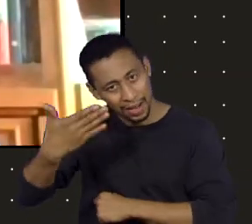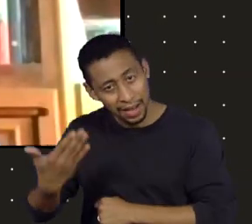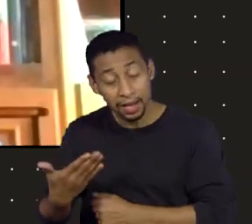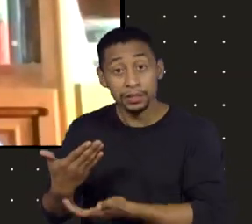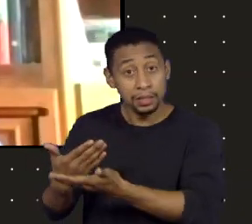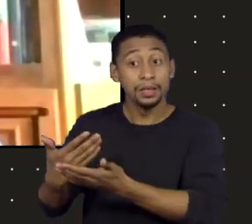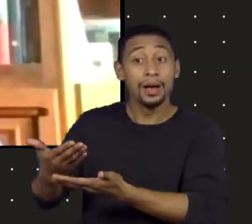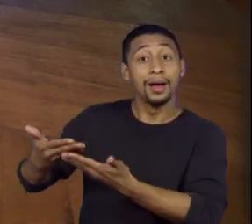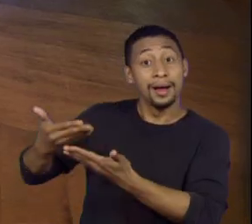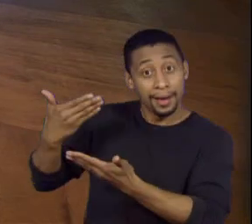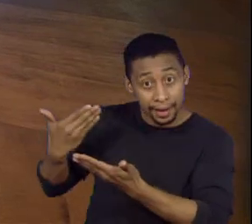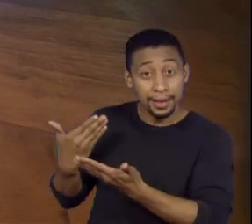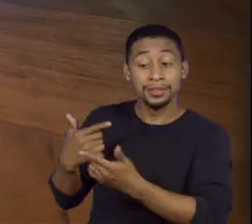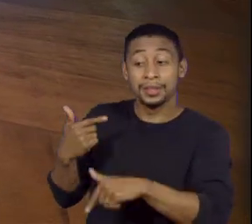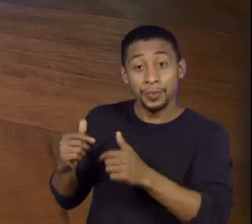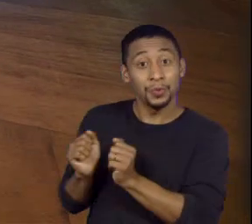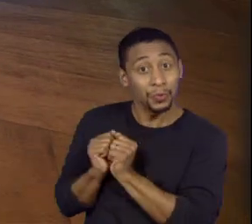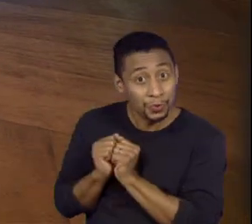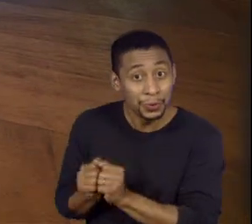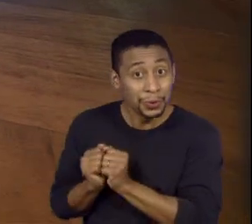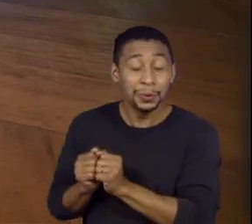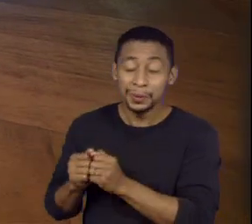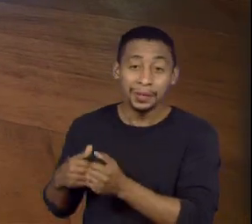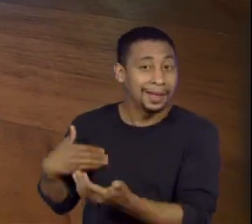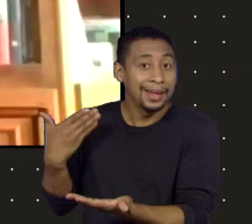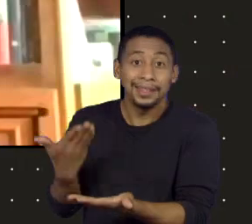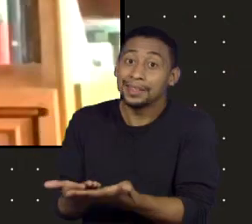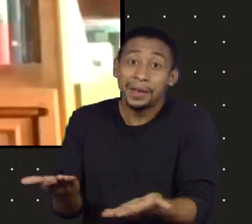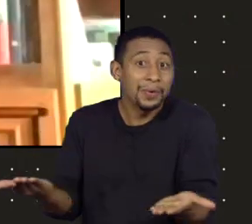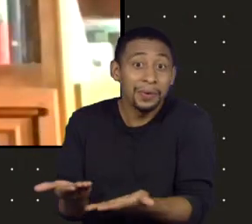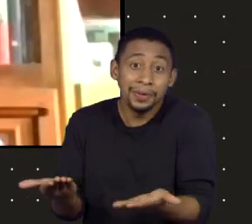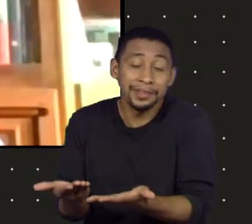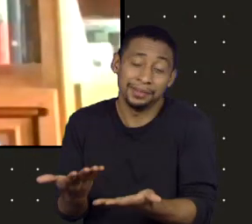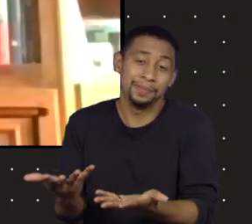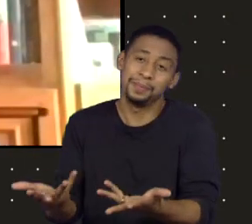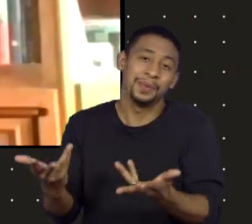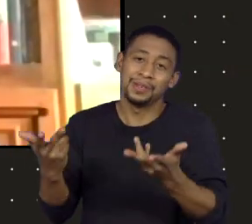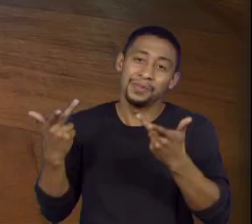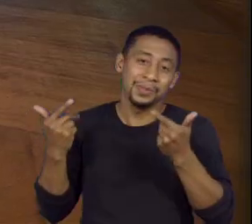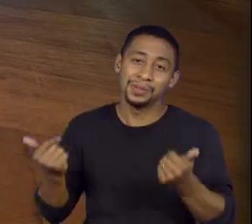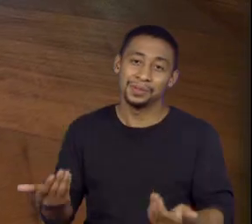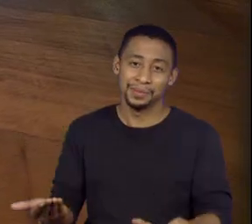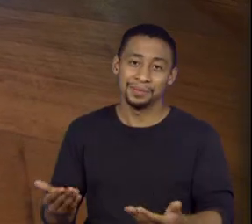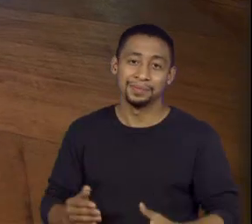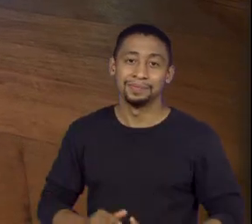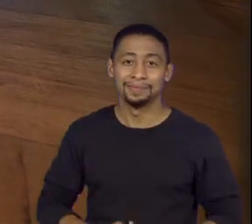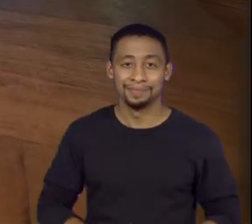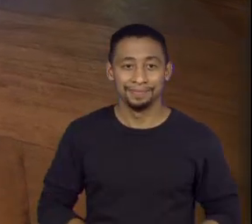que estiveram comigo e estão sempre. É maravilhoso para mim isso.